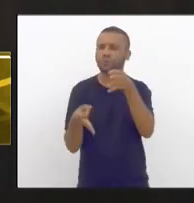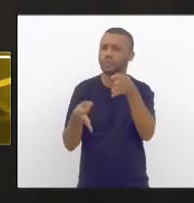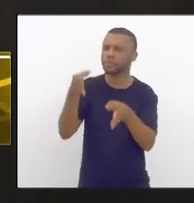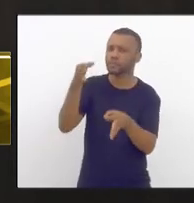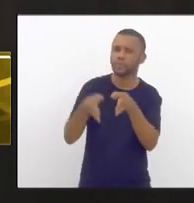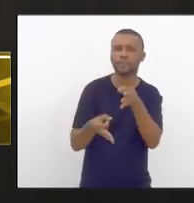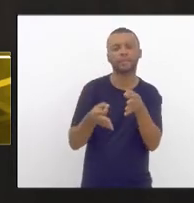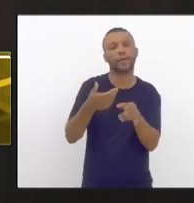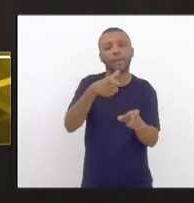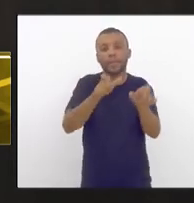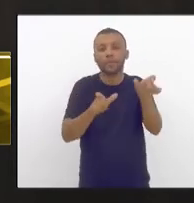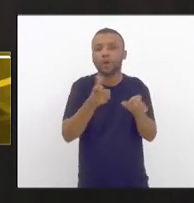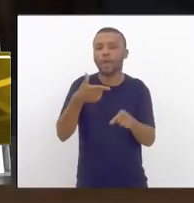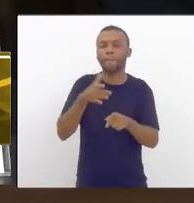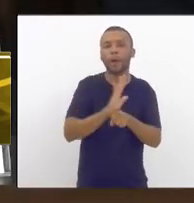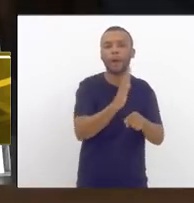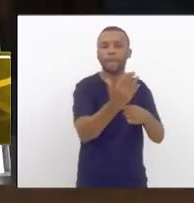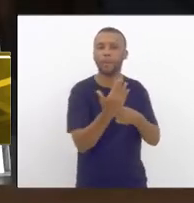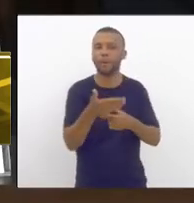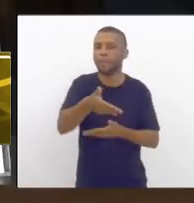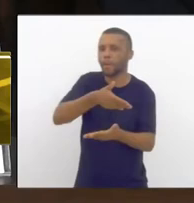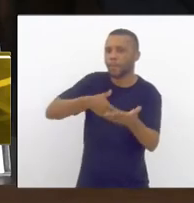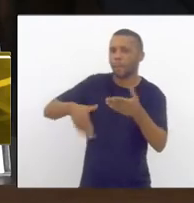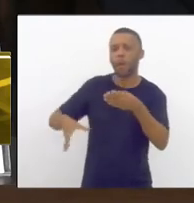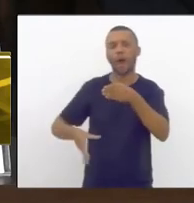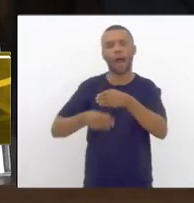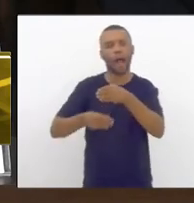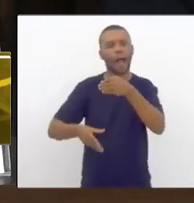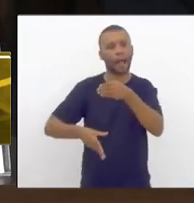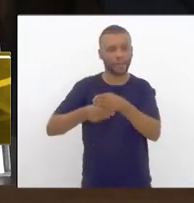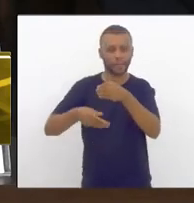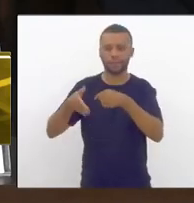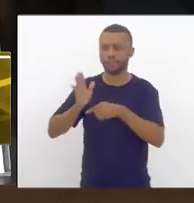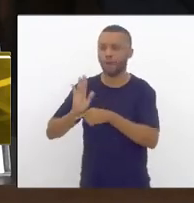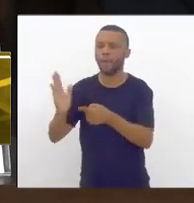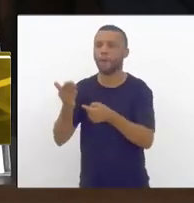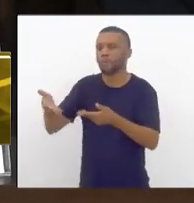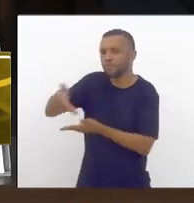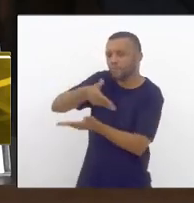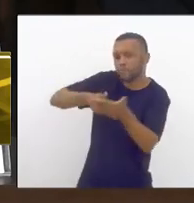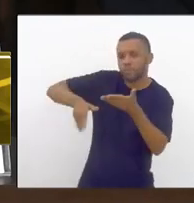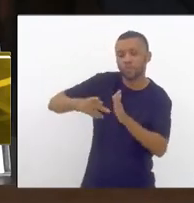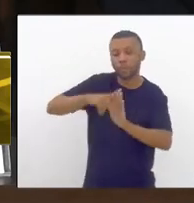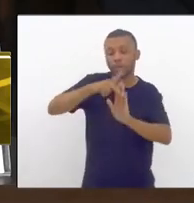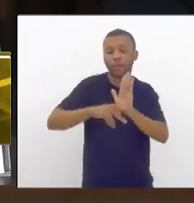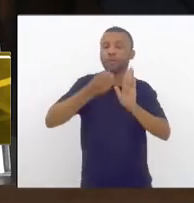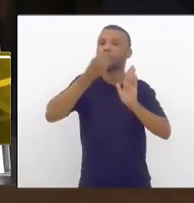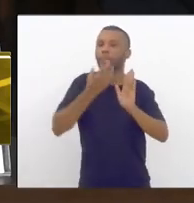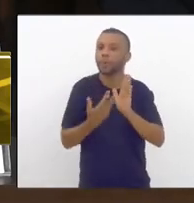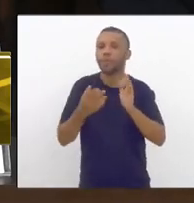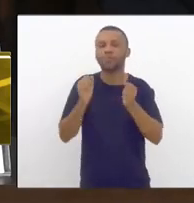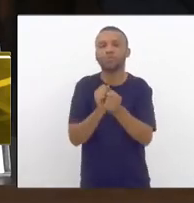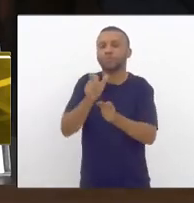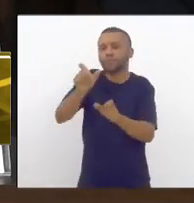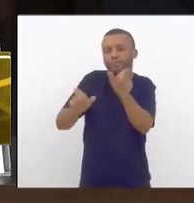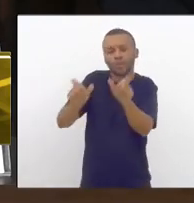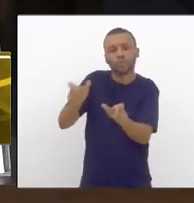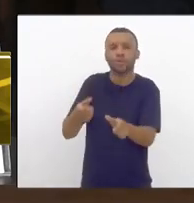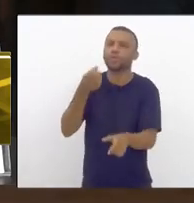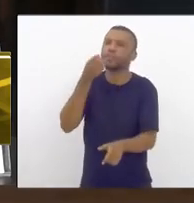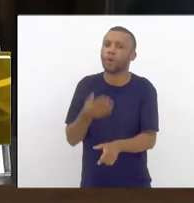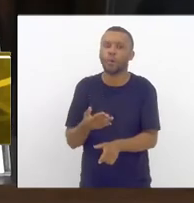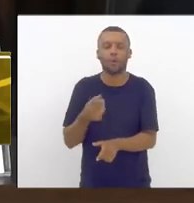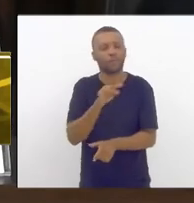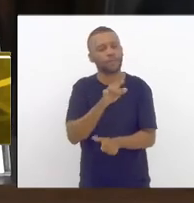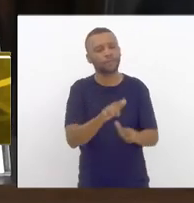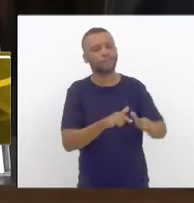e gente agregando porque eu acho que hoje isso é o mais importante a gente agregar em torno de bons projetos e boas pessoas coisa que é o que você faz